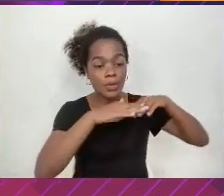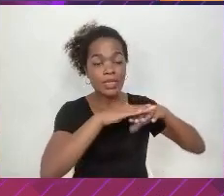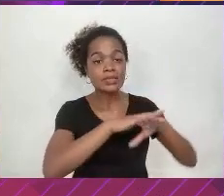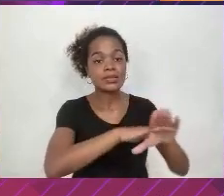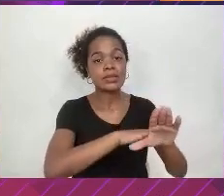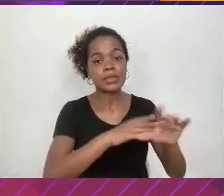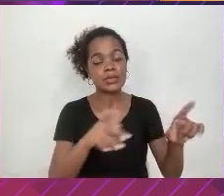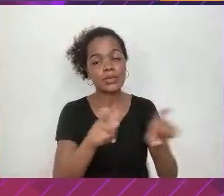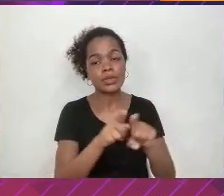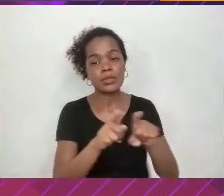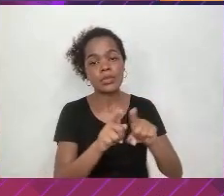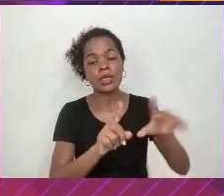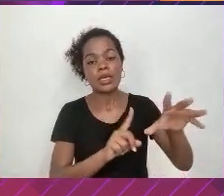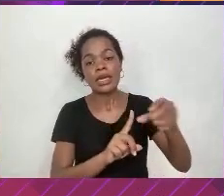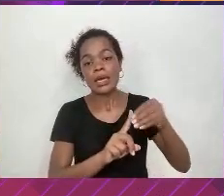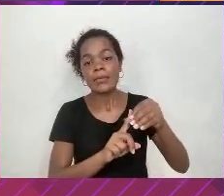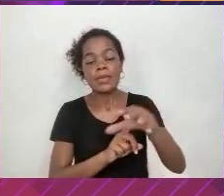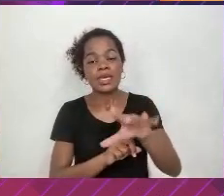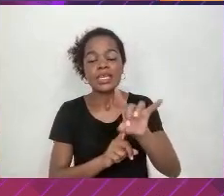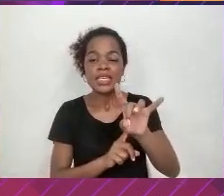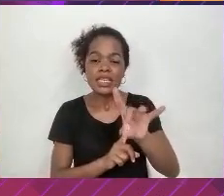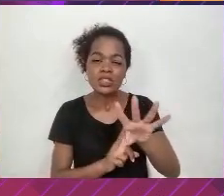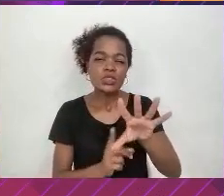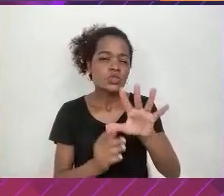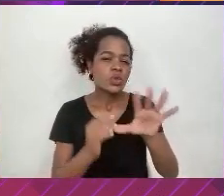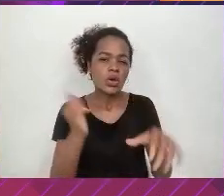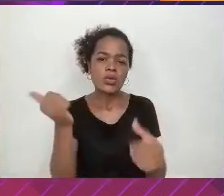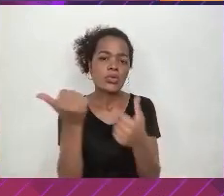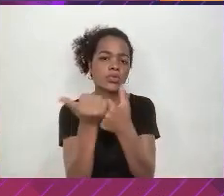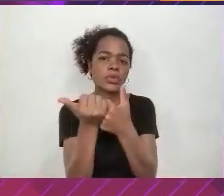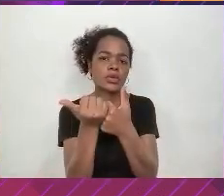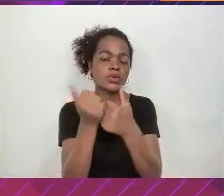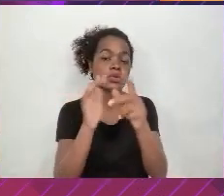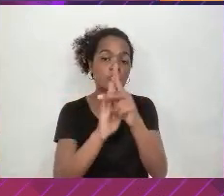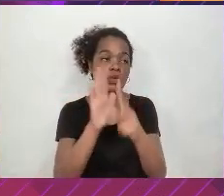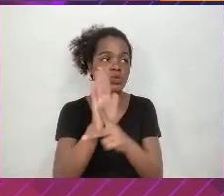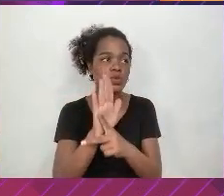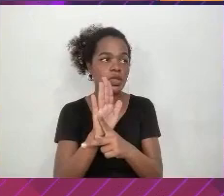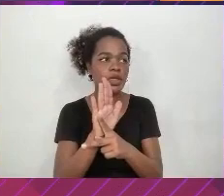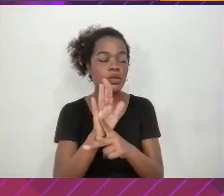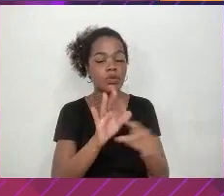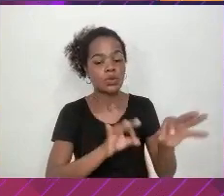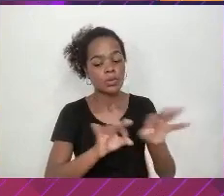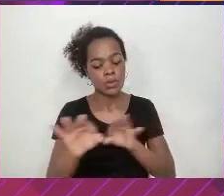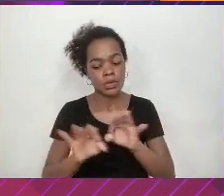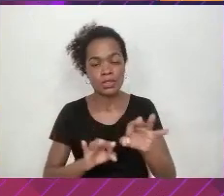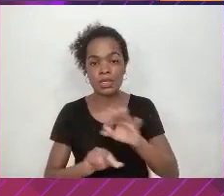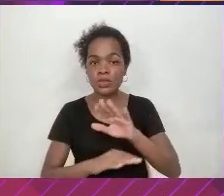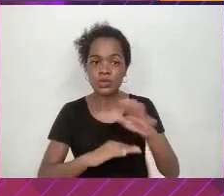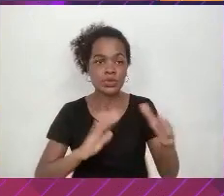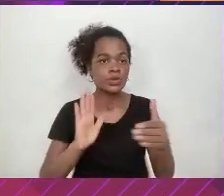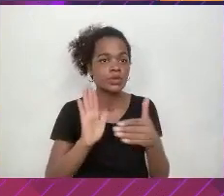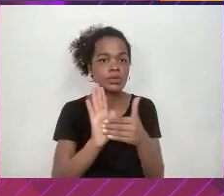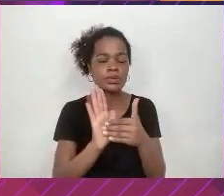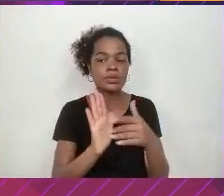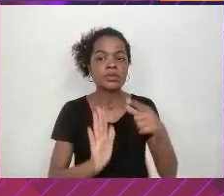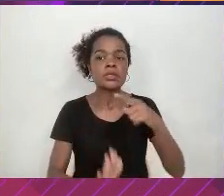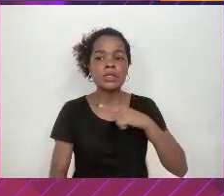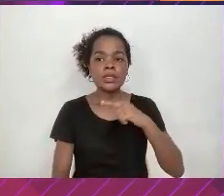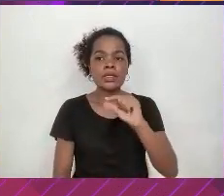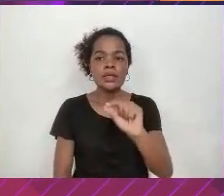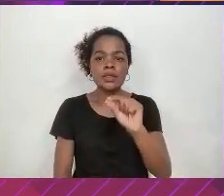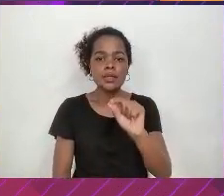que a API é só ali o meio do nosso projeto, o meio do nosso processo por inteiro. A gente tem toda uma